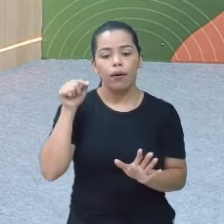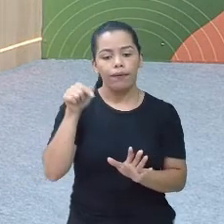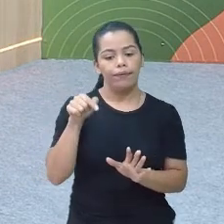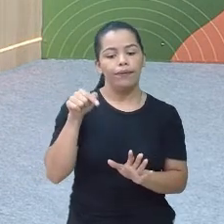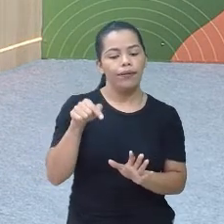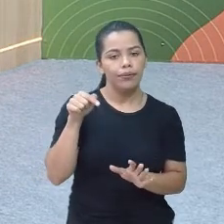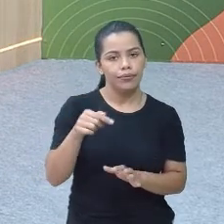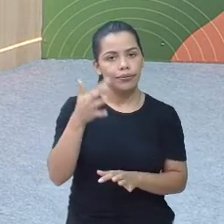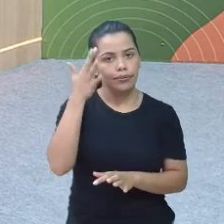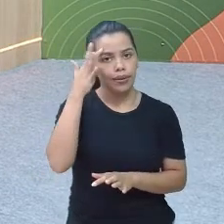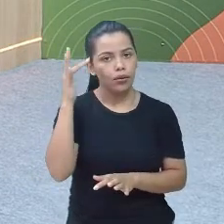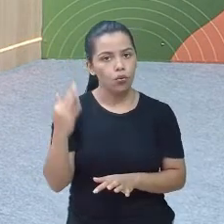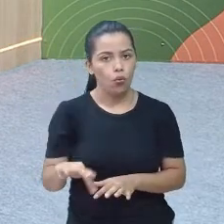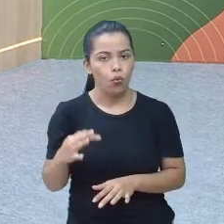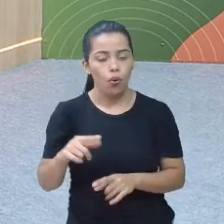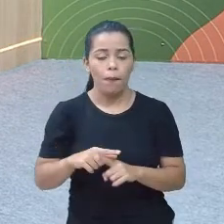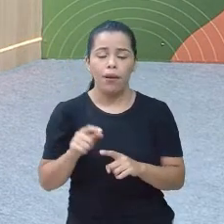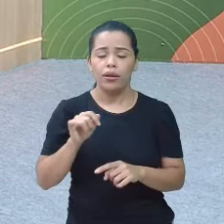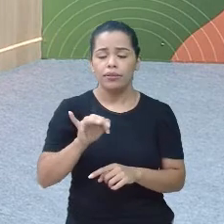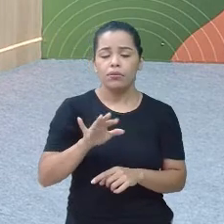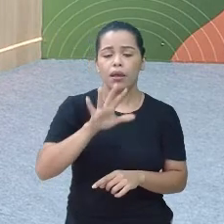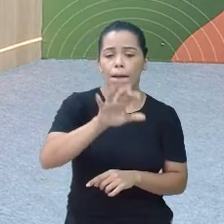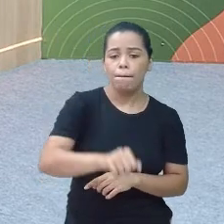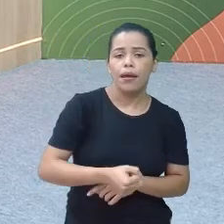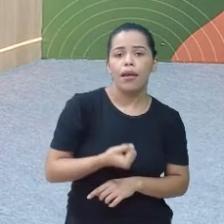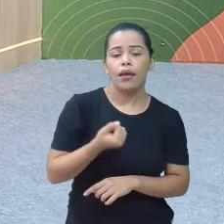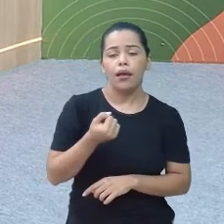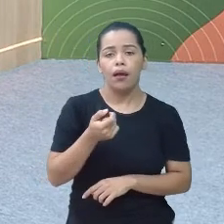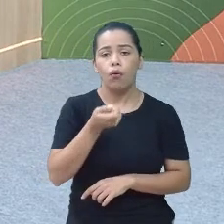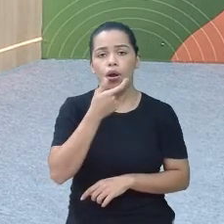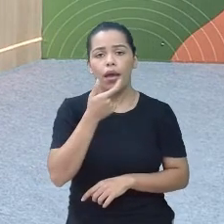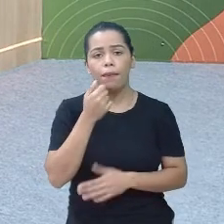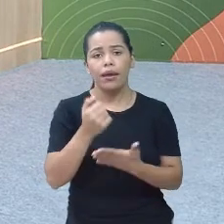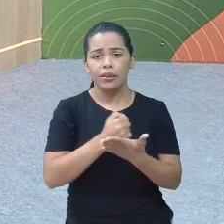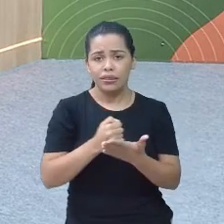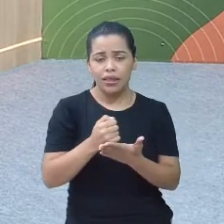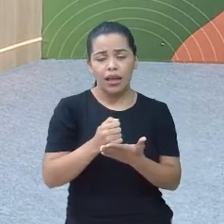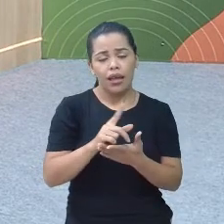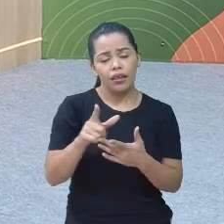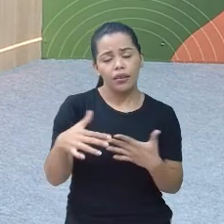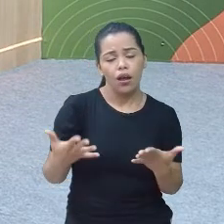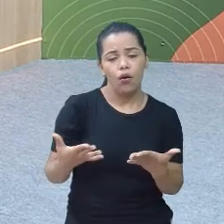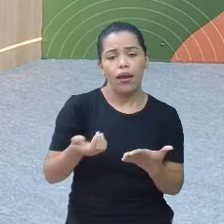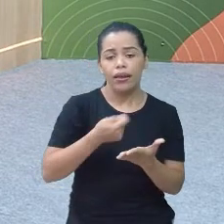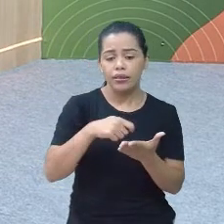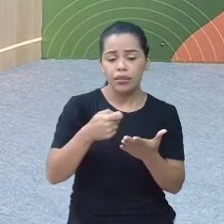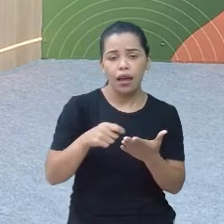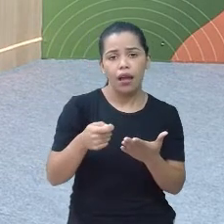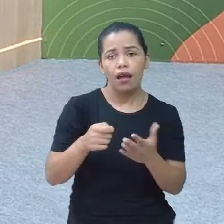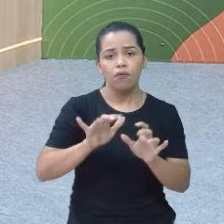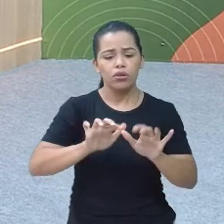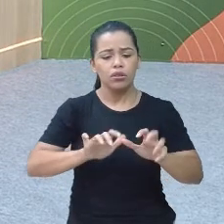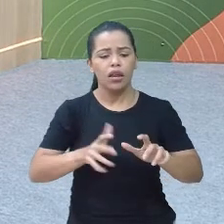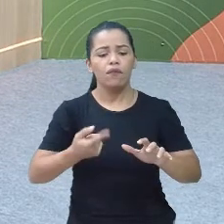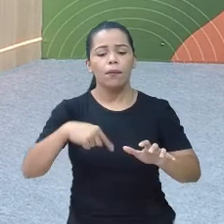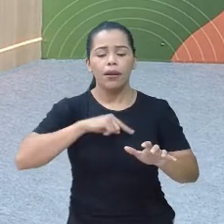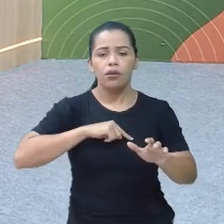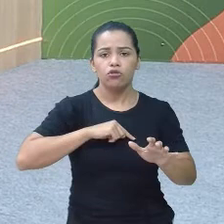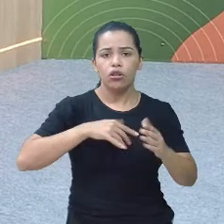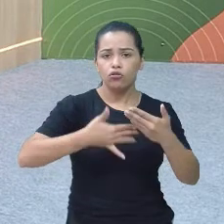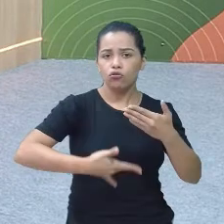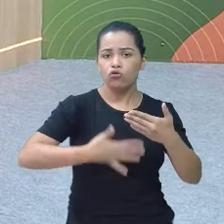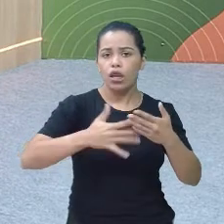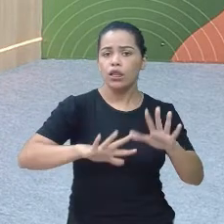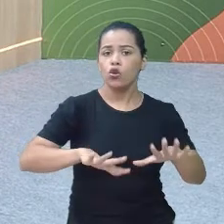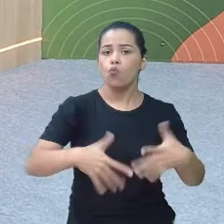situação. Mas se você pegar aí um remédio, escreve para a gente lá no chat, escreve para a gente nos comentários do YouTube qual foi o medicamento e qual